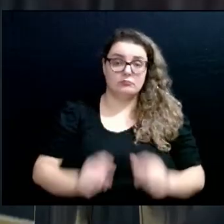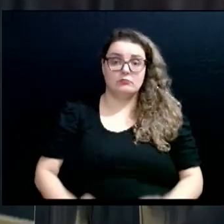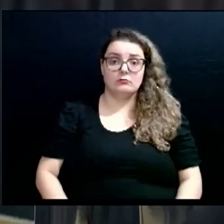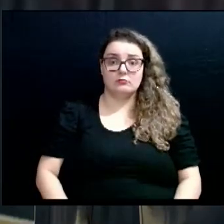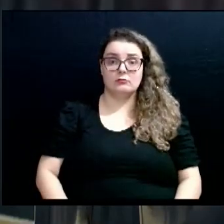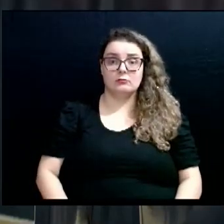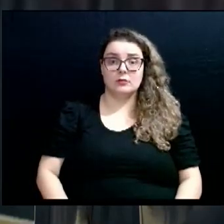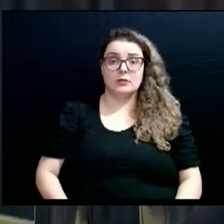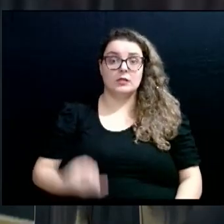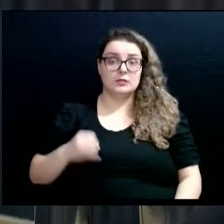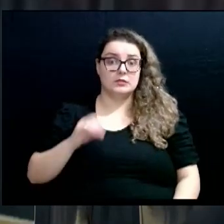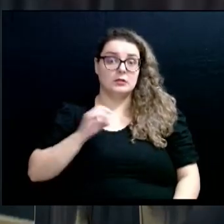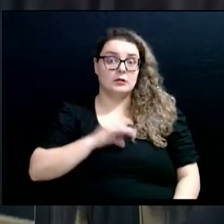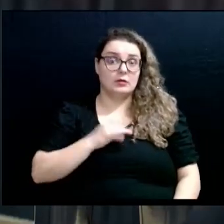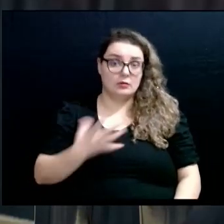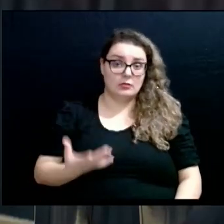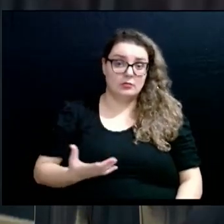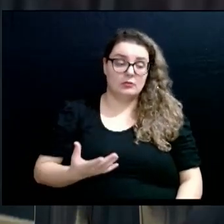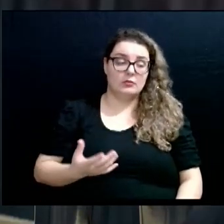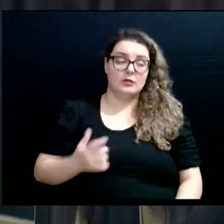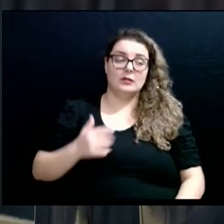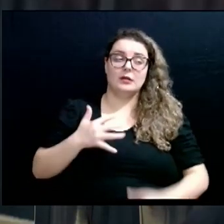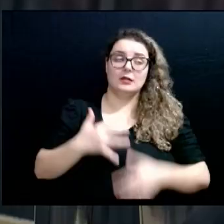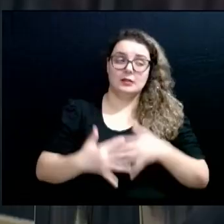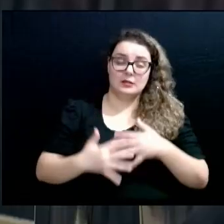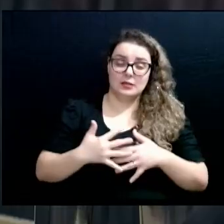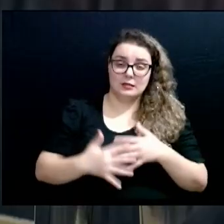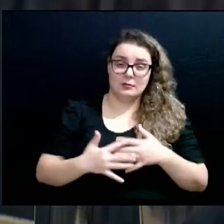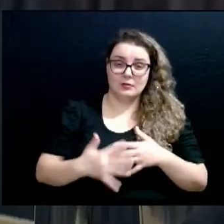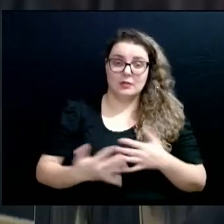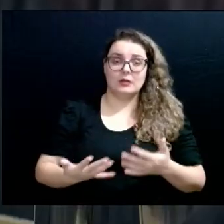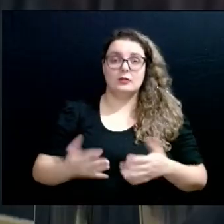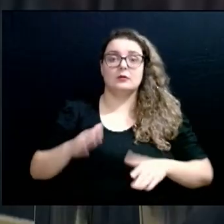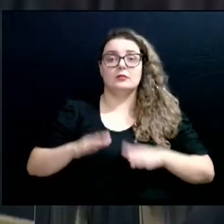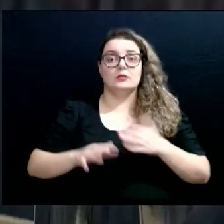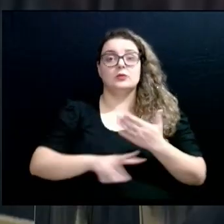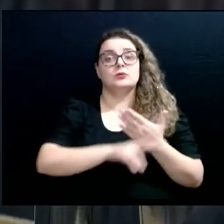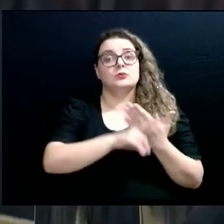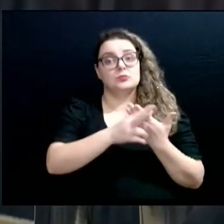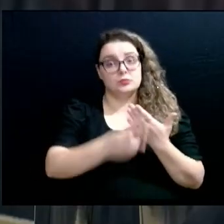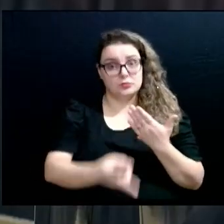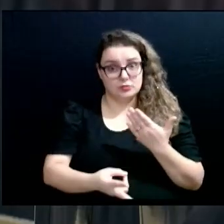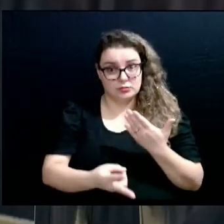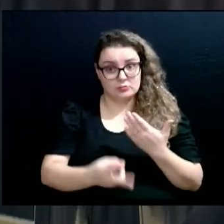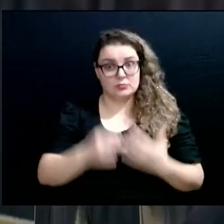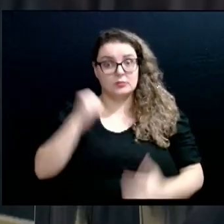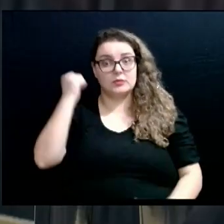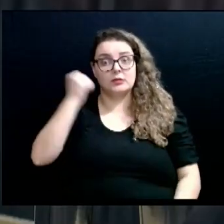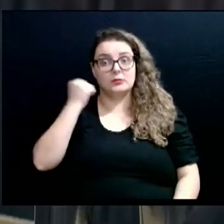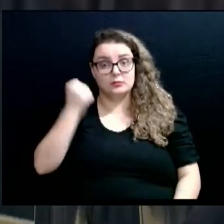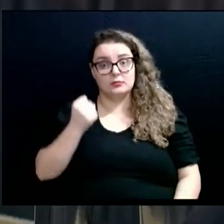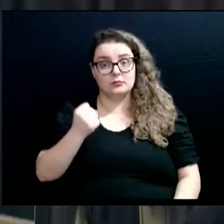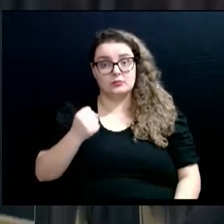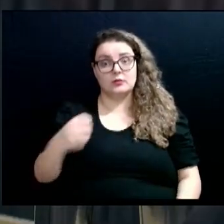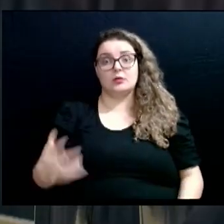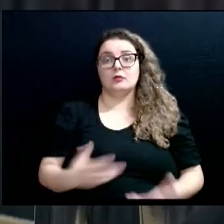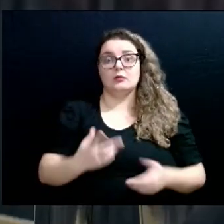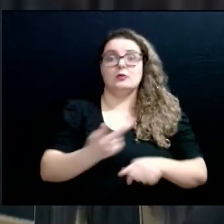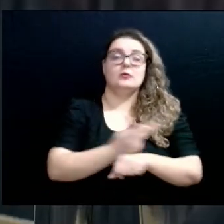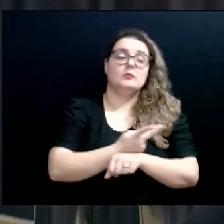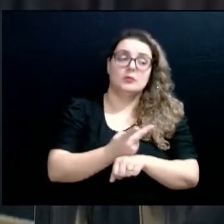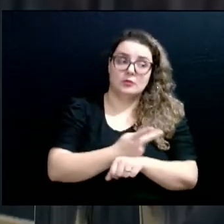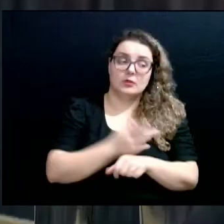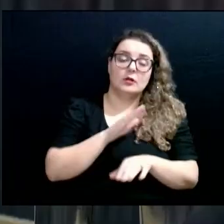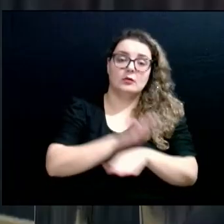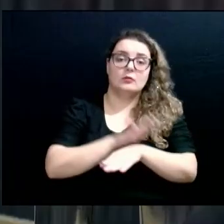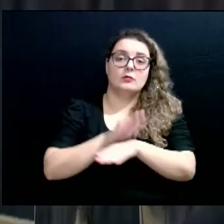mais incapacitante, isso talvez vai trazer consequências mais graves que vão te motivar a buscar ajuda mais Perfeito.